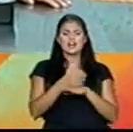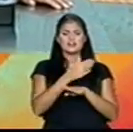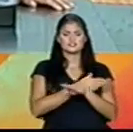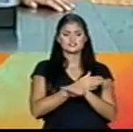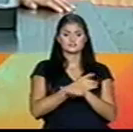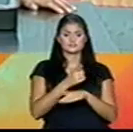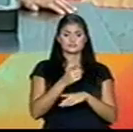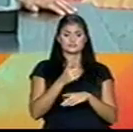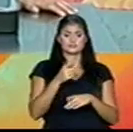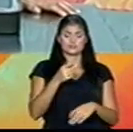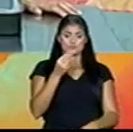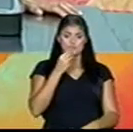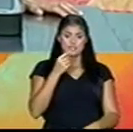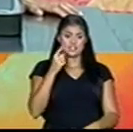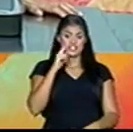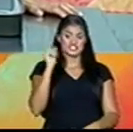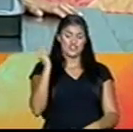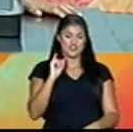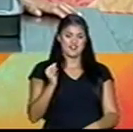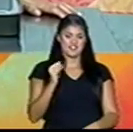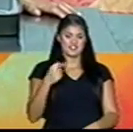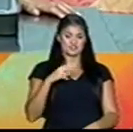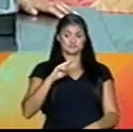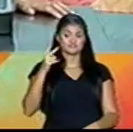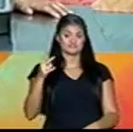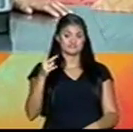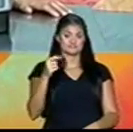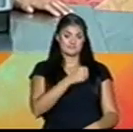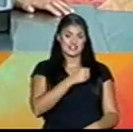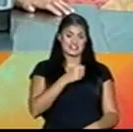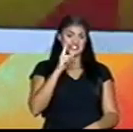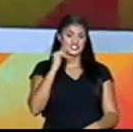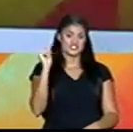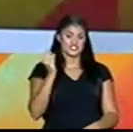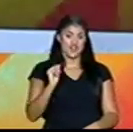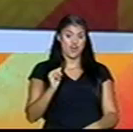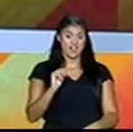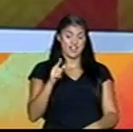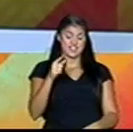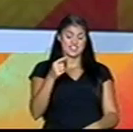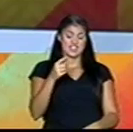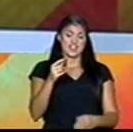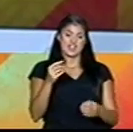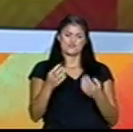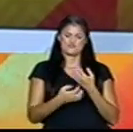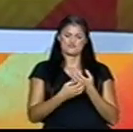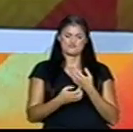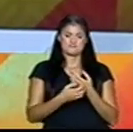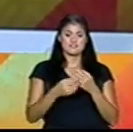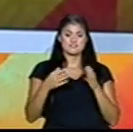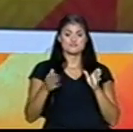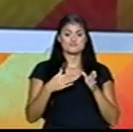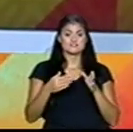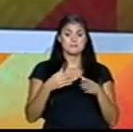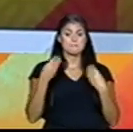Aliás, quando estava em casa da minha sogra, que eu mudei-me aqueles meses para a casa da sogra, santa. E as mães cozinham tão bem. Pois, uma maravilha, o problema é que eu comi,